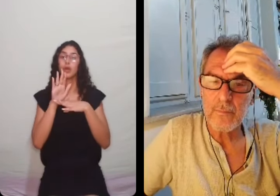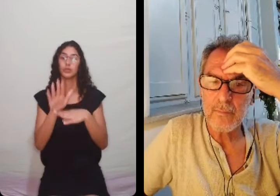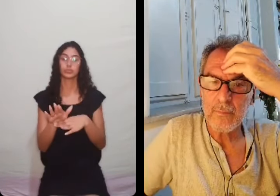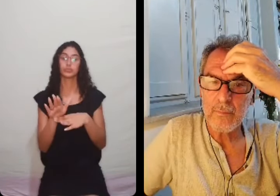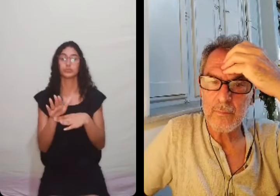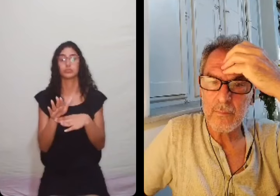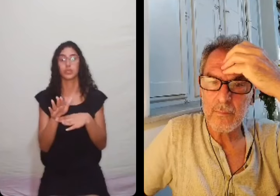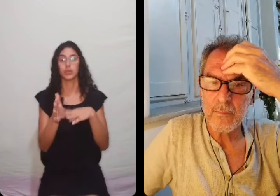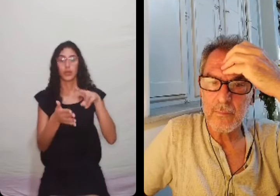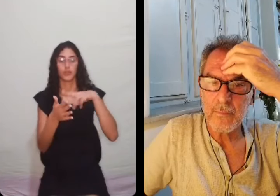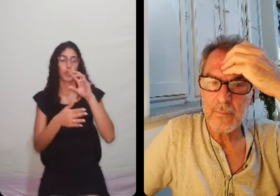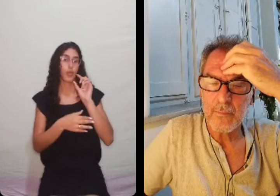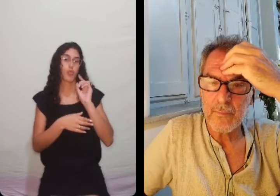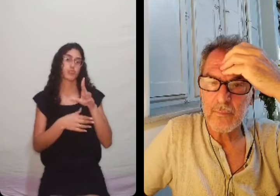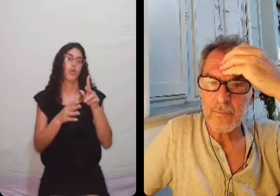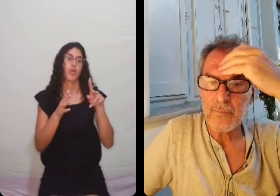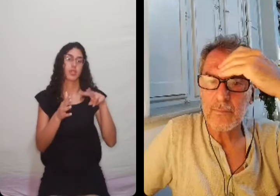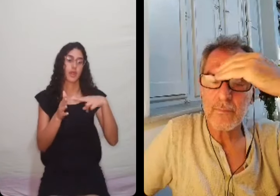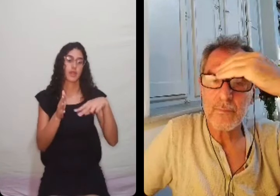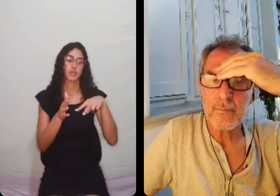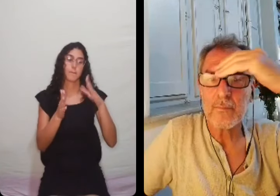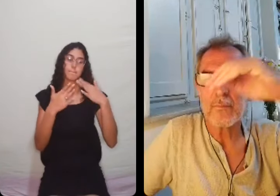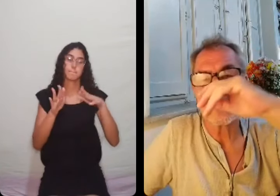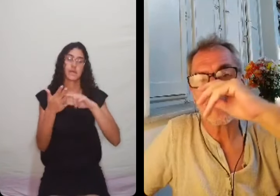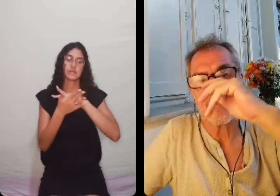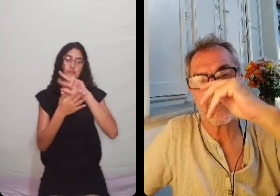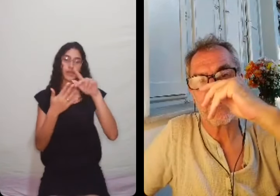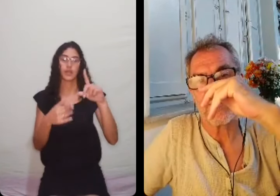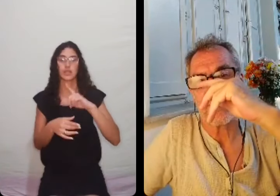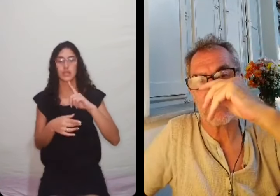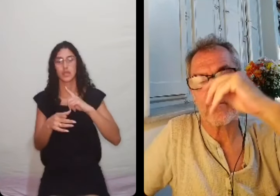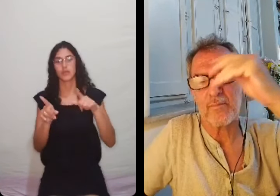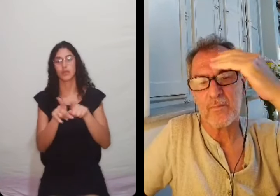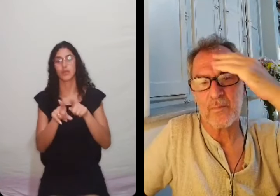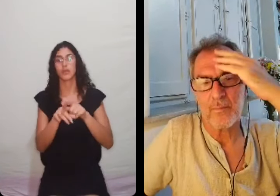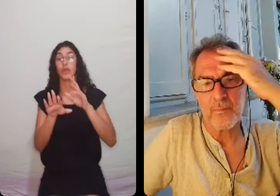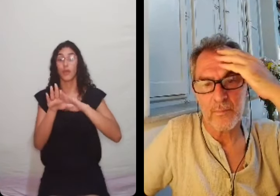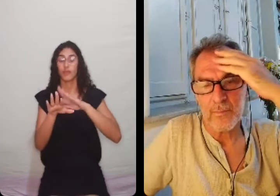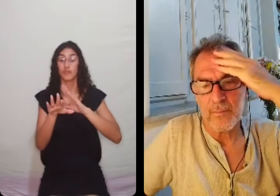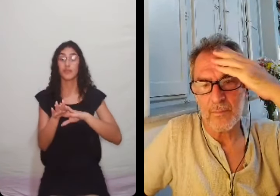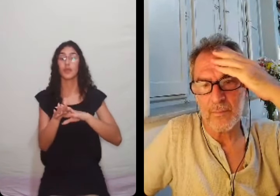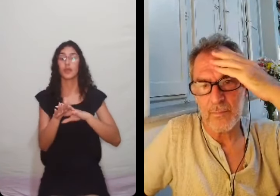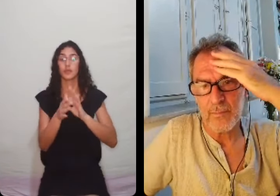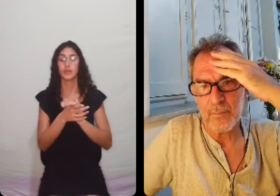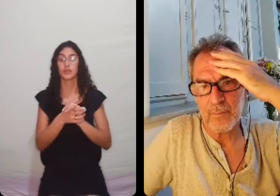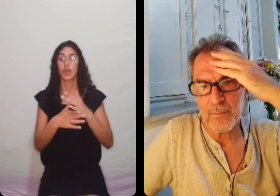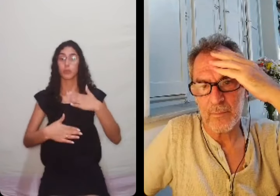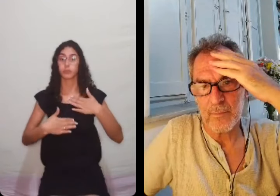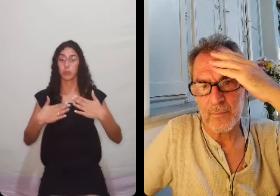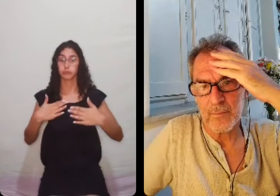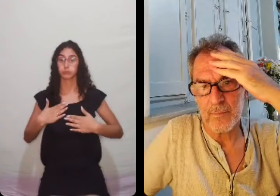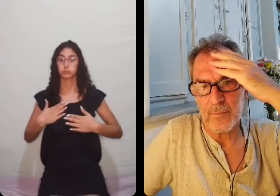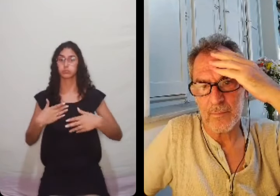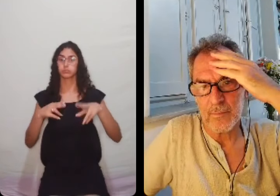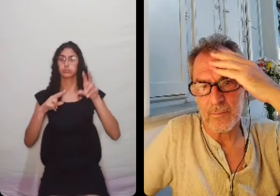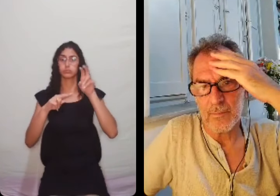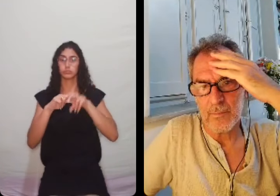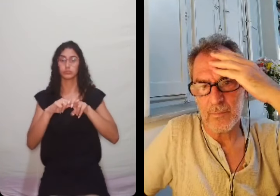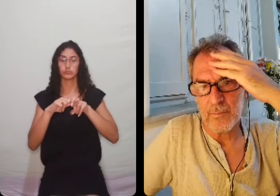Mas, desde o solo Nada Pode Tudo. Ela fez o solo corpo sentado. Ela também está como